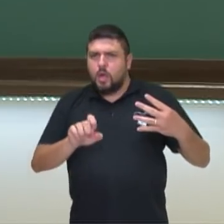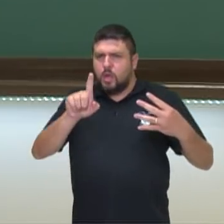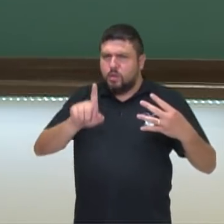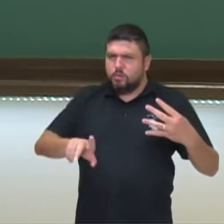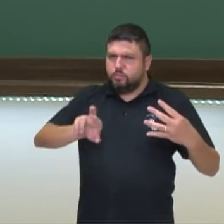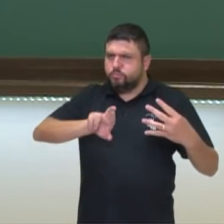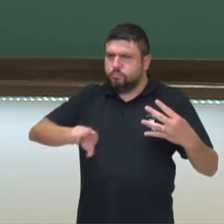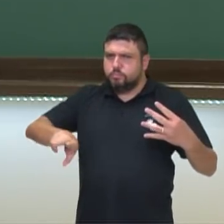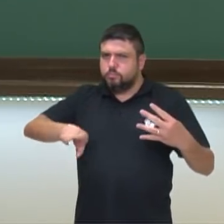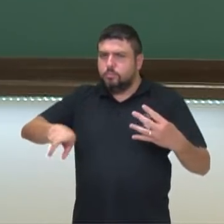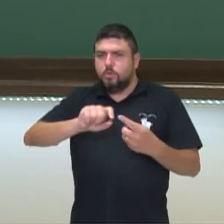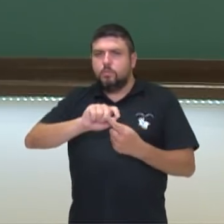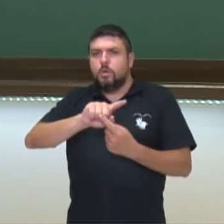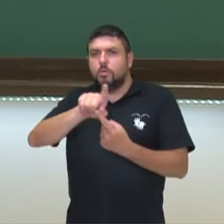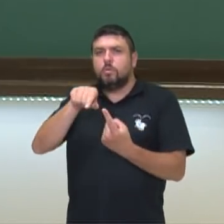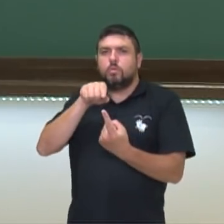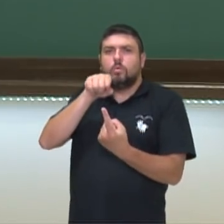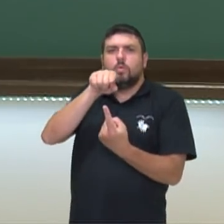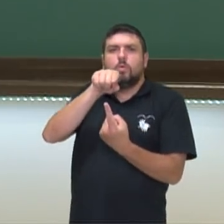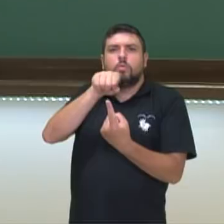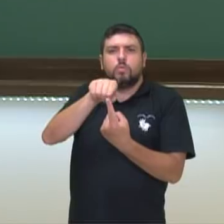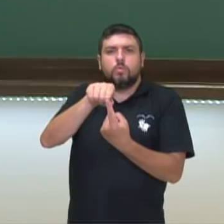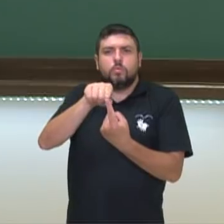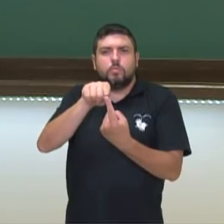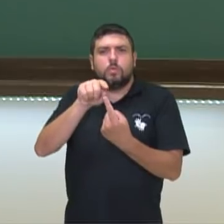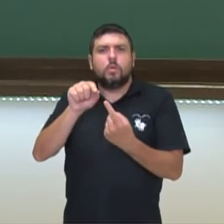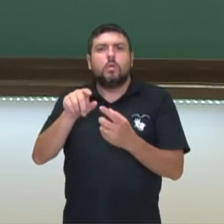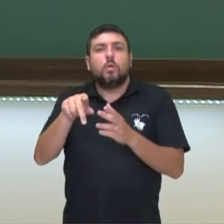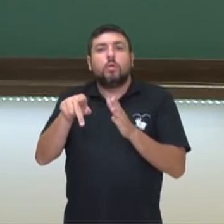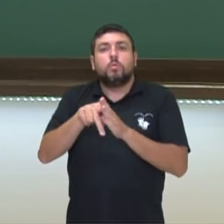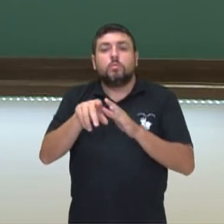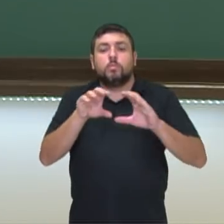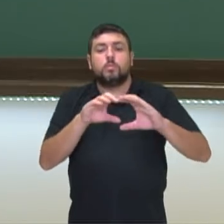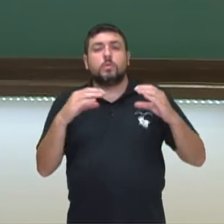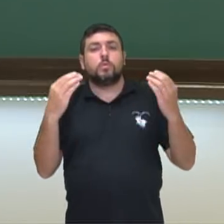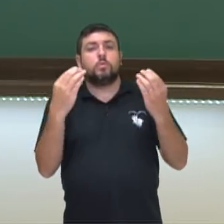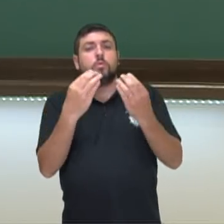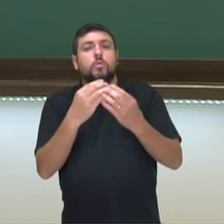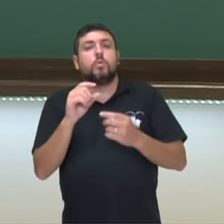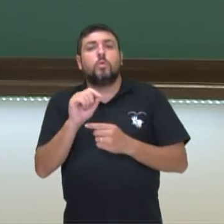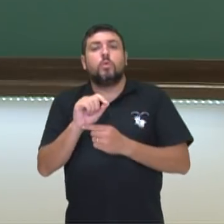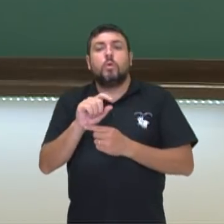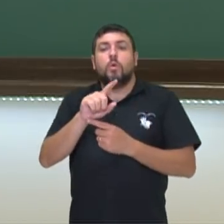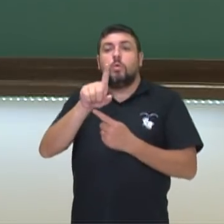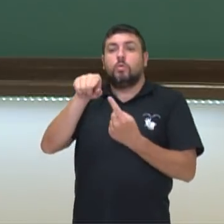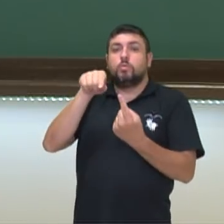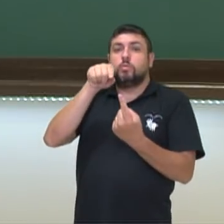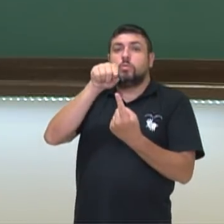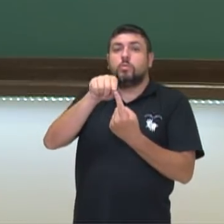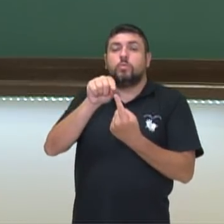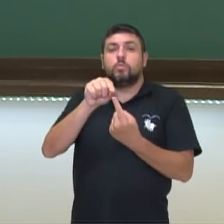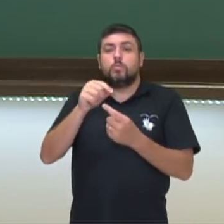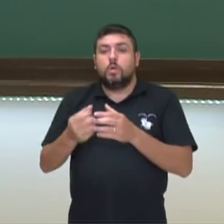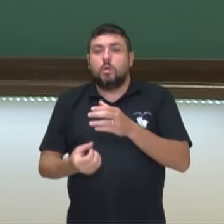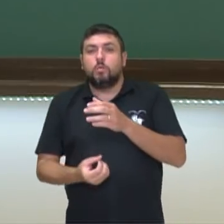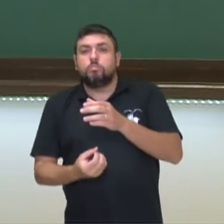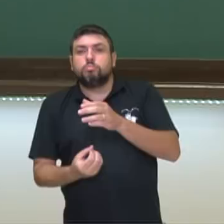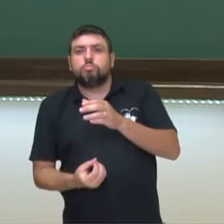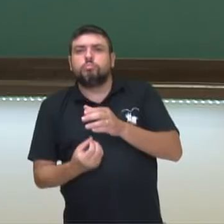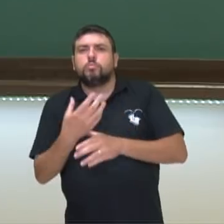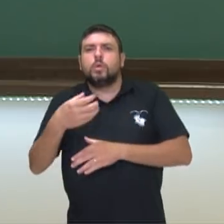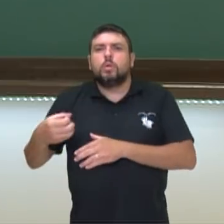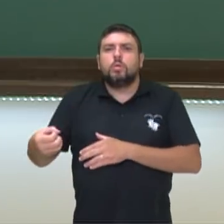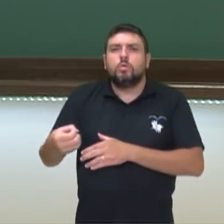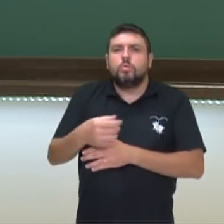ao objetivo para com aquela conferência que tinha como objetivo específico definir uma nova ordem